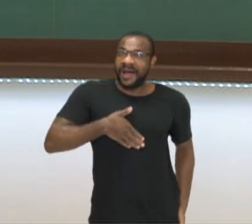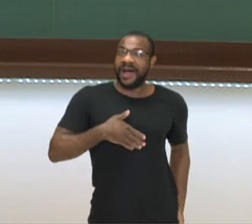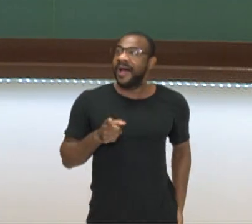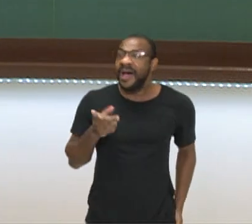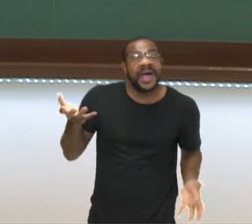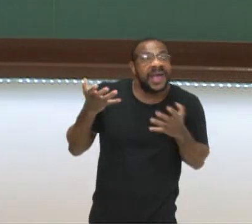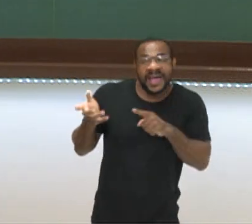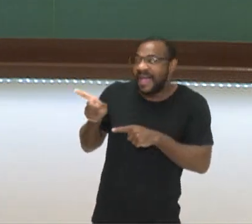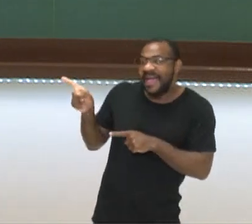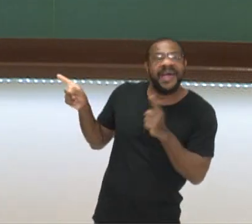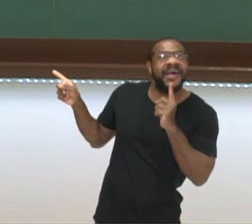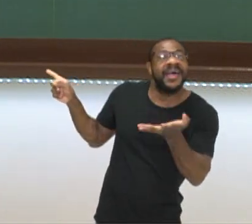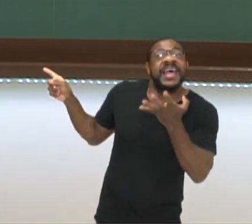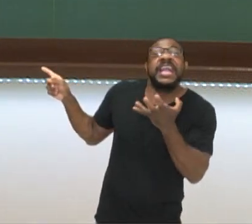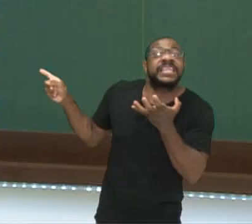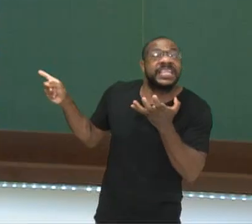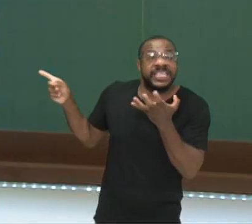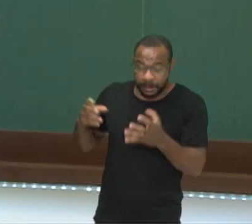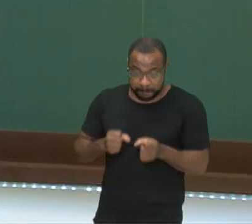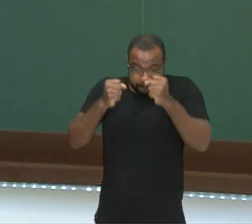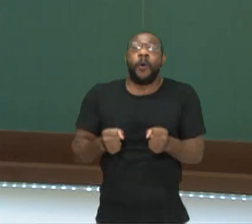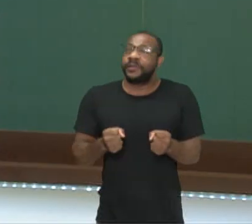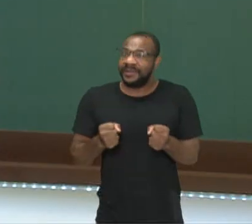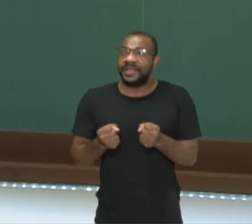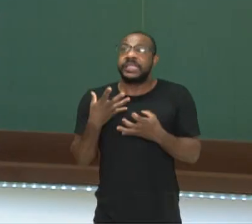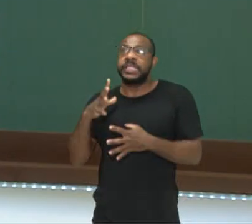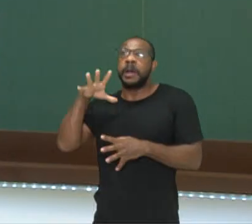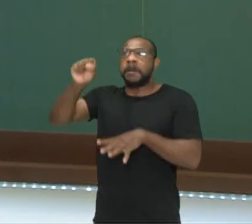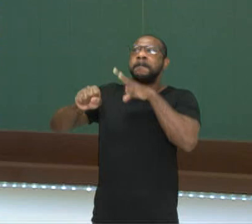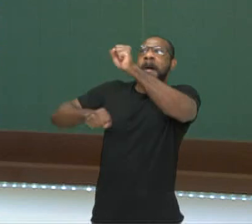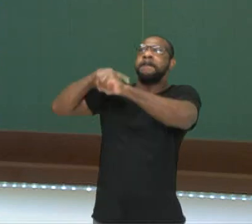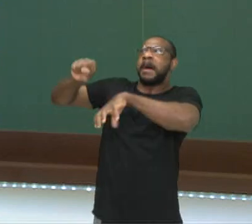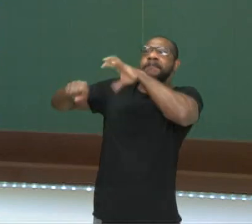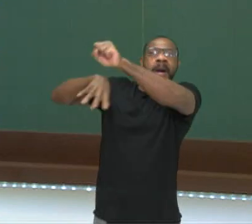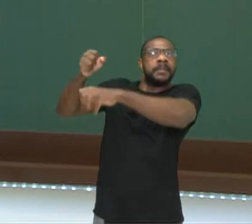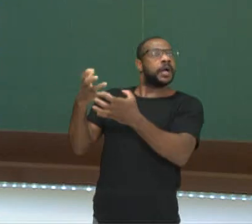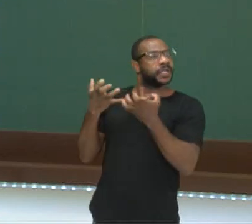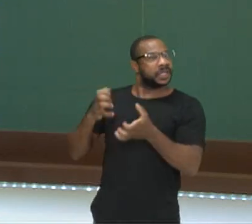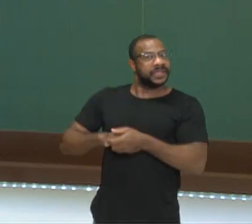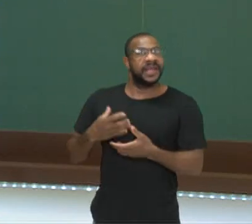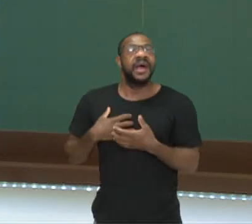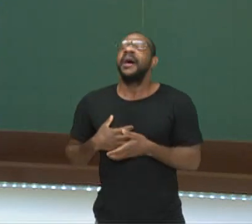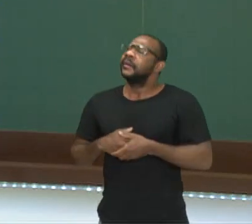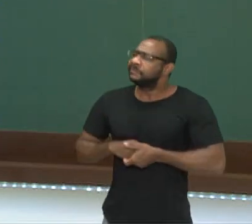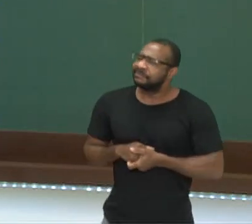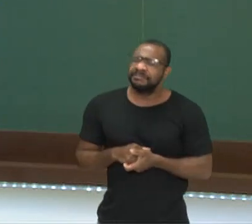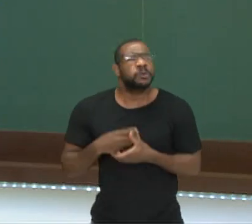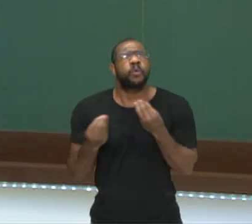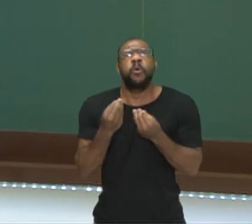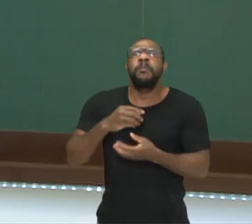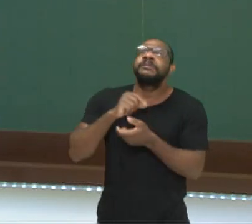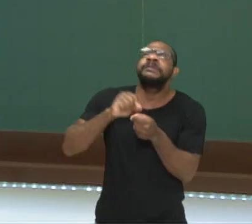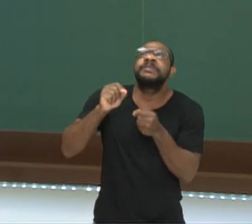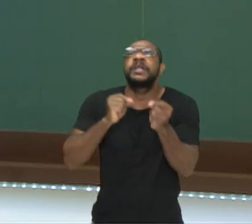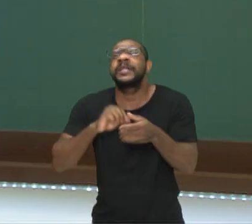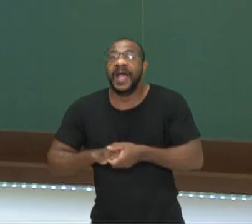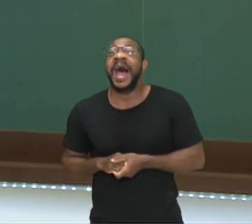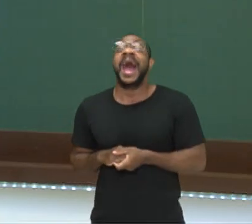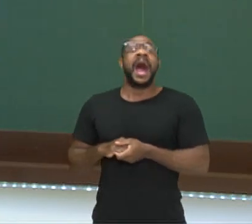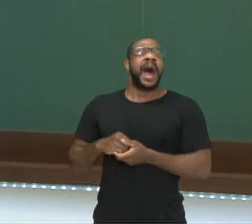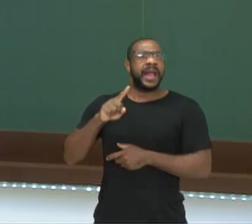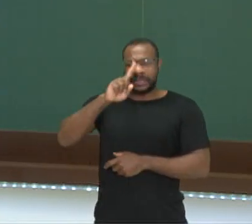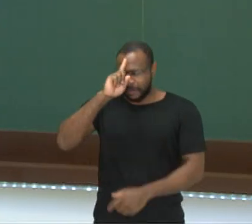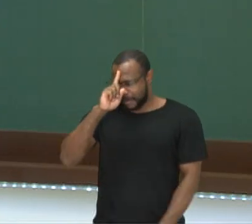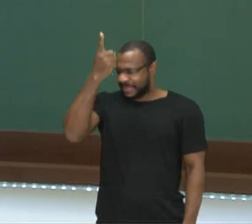que melhor do que enfraquecer a Inglaterra com um bloqueio onde nenhum país,